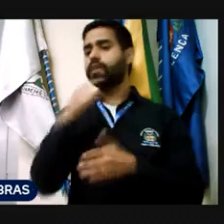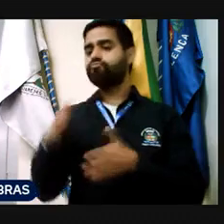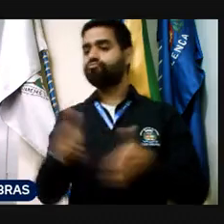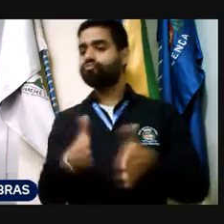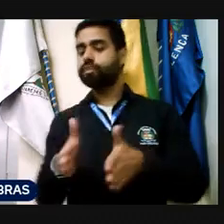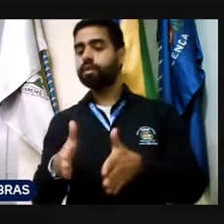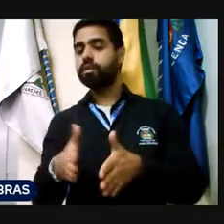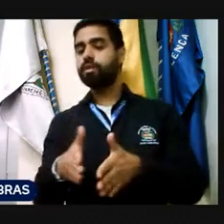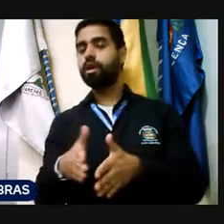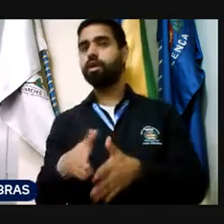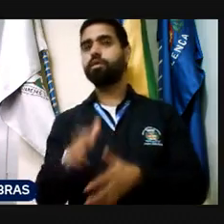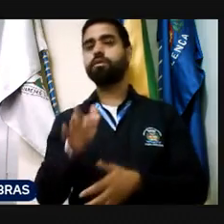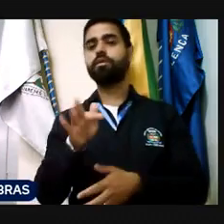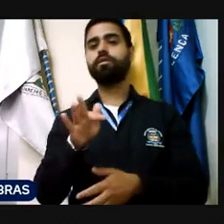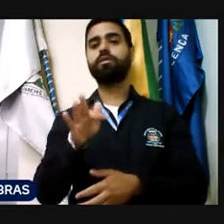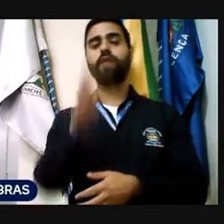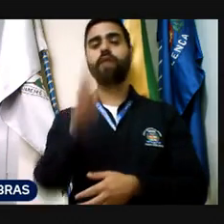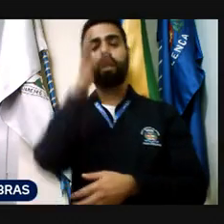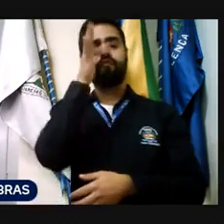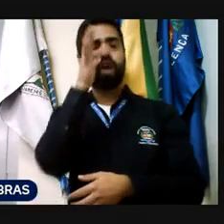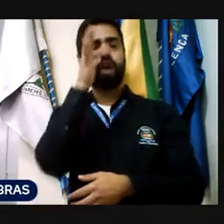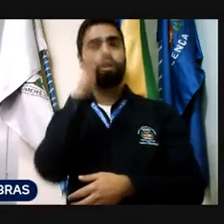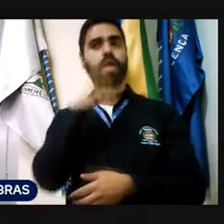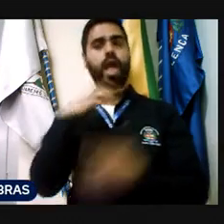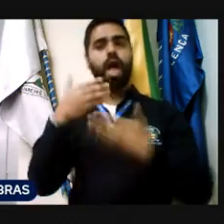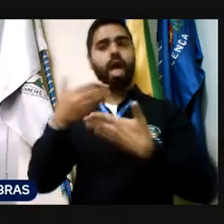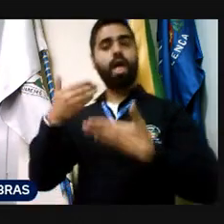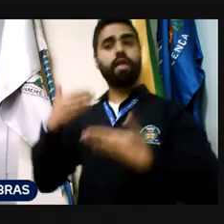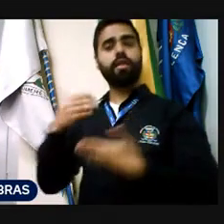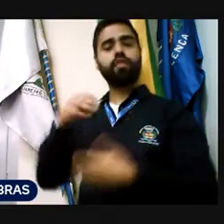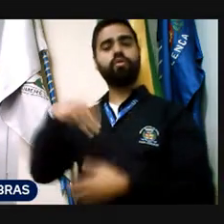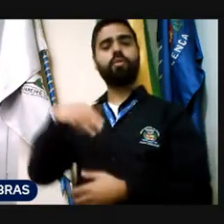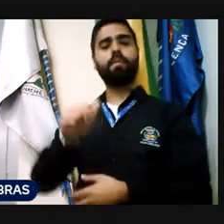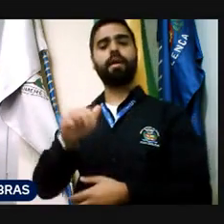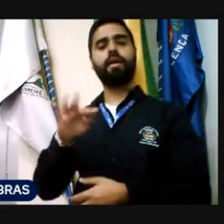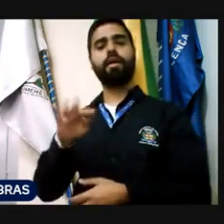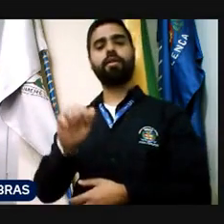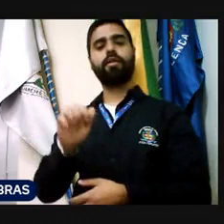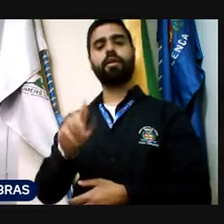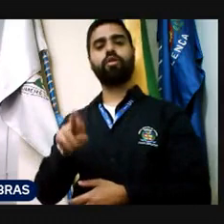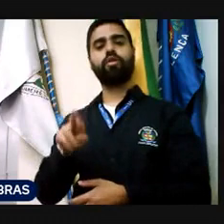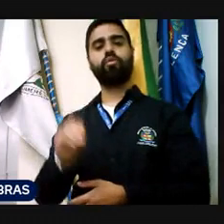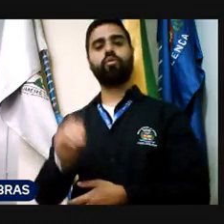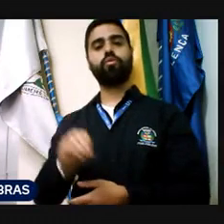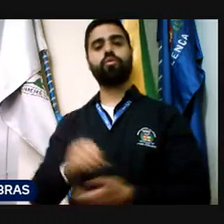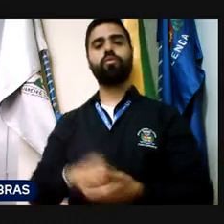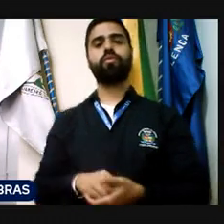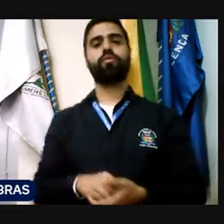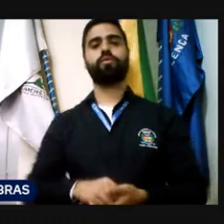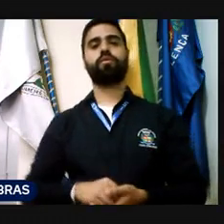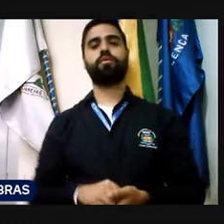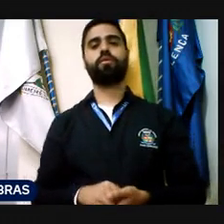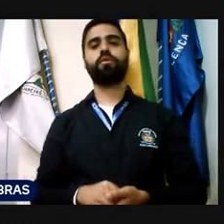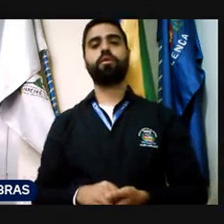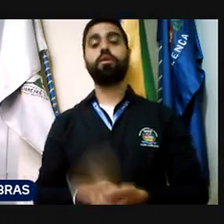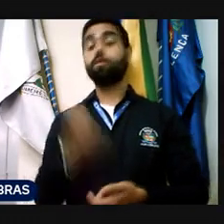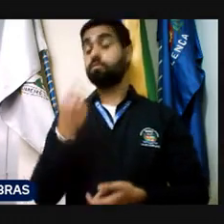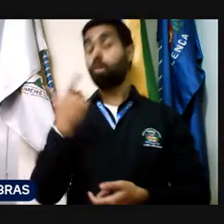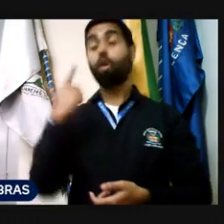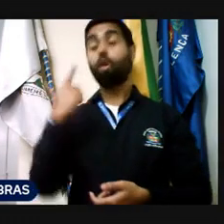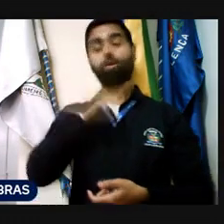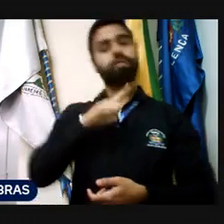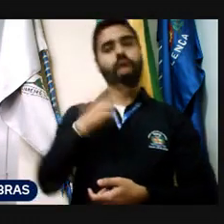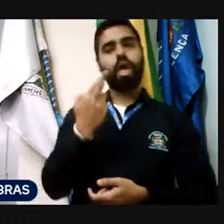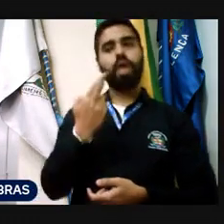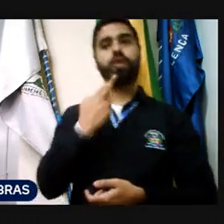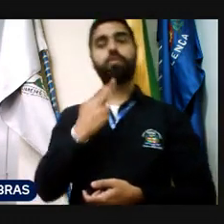passa atrás do bairro Matador. E, graças a Deus, estou sendo atendido com o apoio